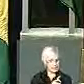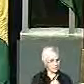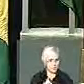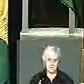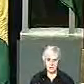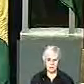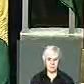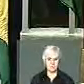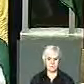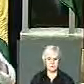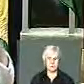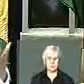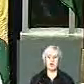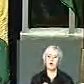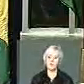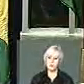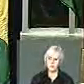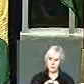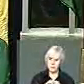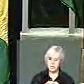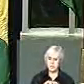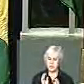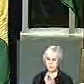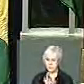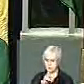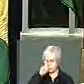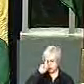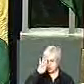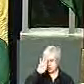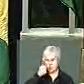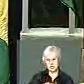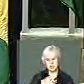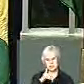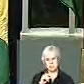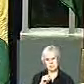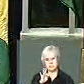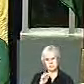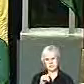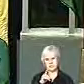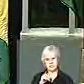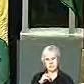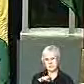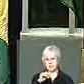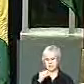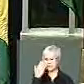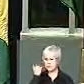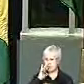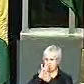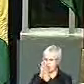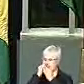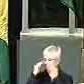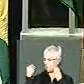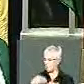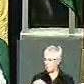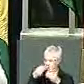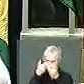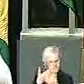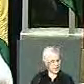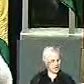são as ditaduras. Por isso mesmo as ditaduras estão fadadas à superação, à derrota e